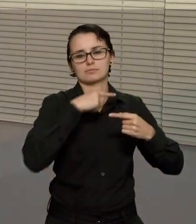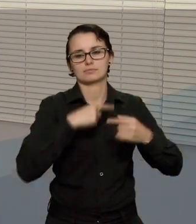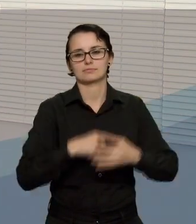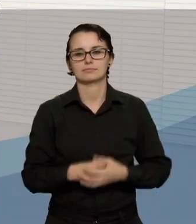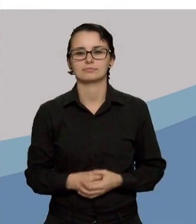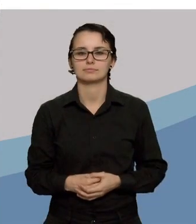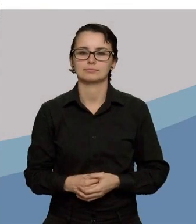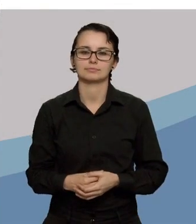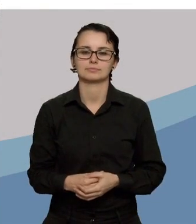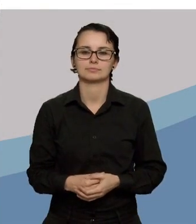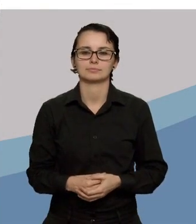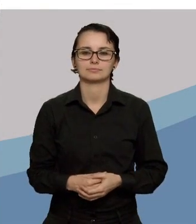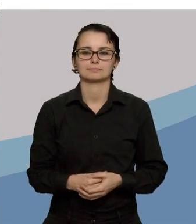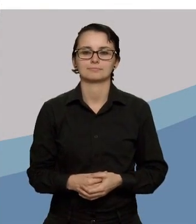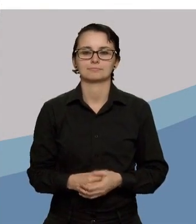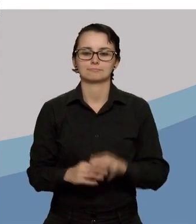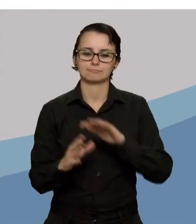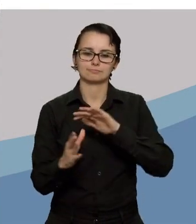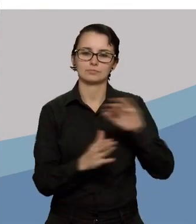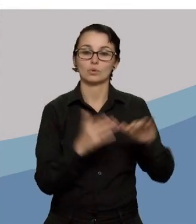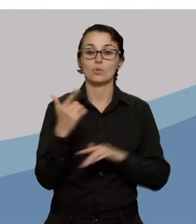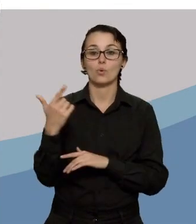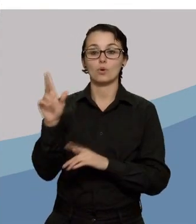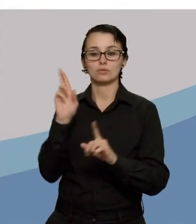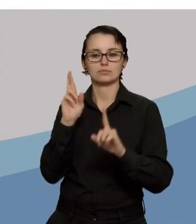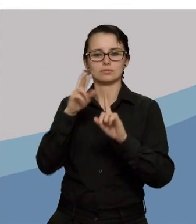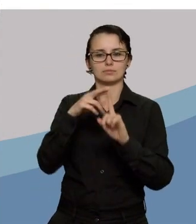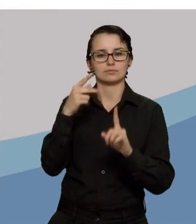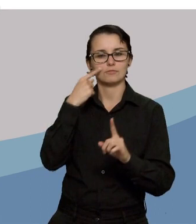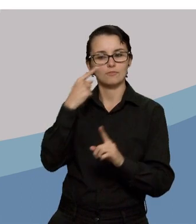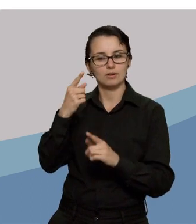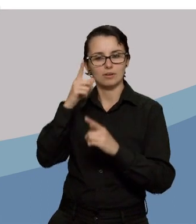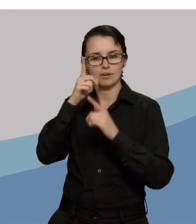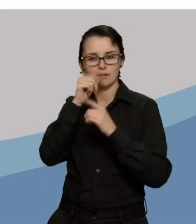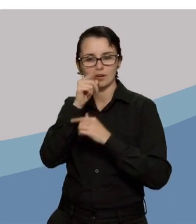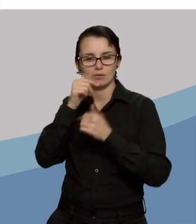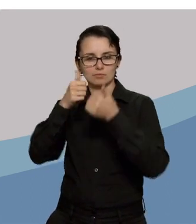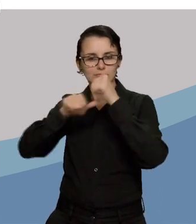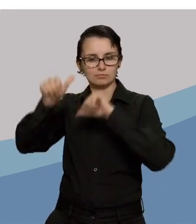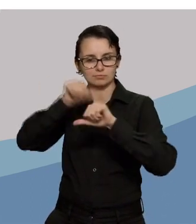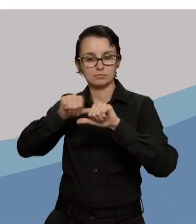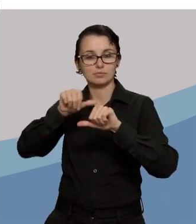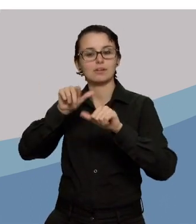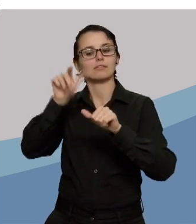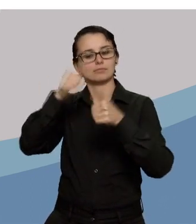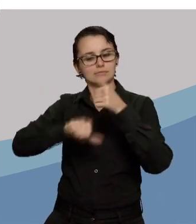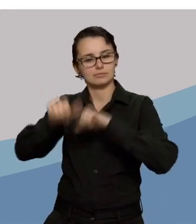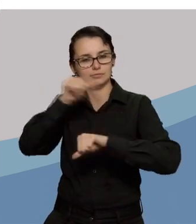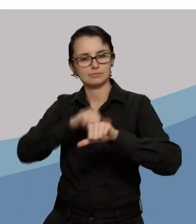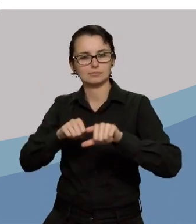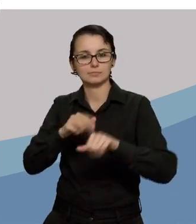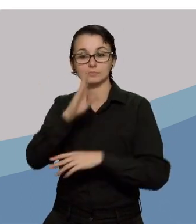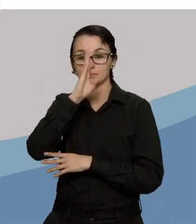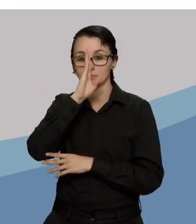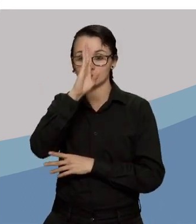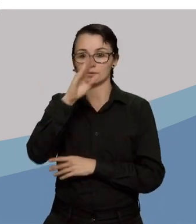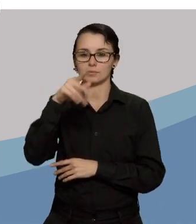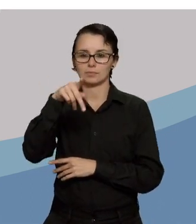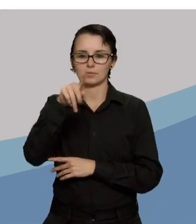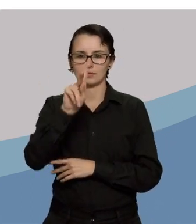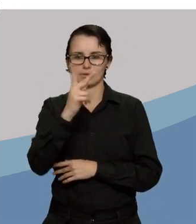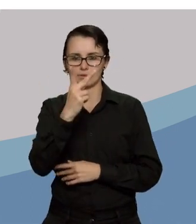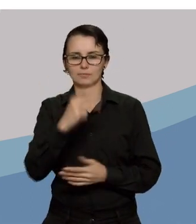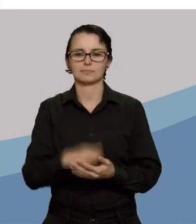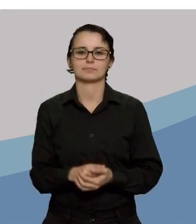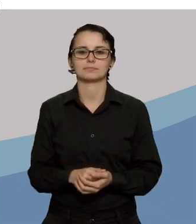água. Outro grupo de parâmetros de qualidade da água são os parâmetros químicos, com destaque para o